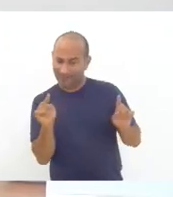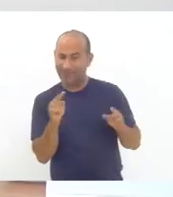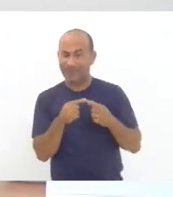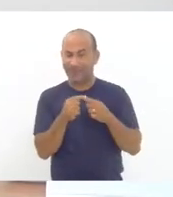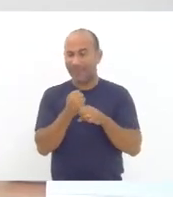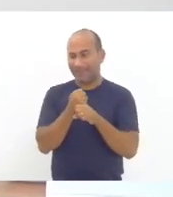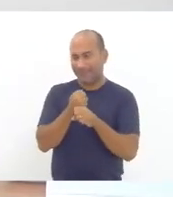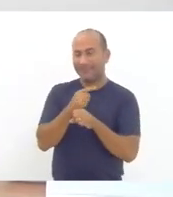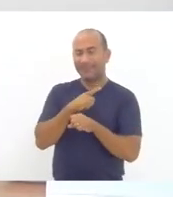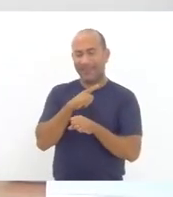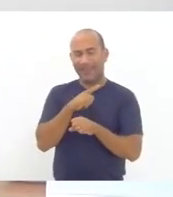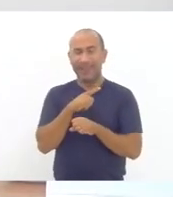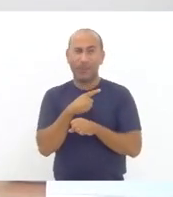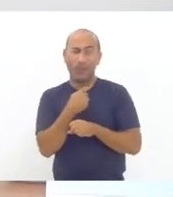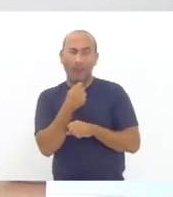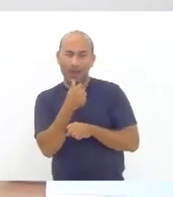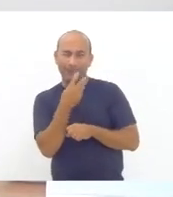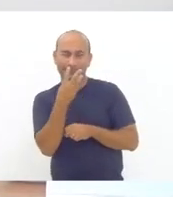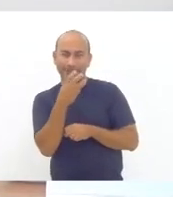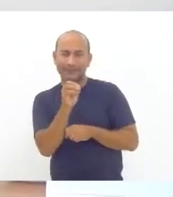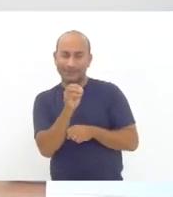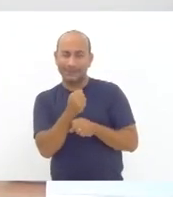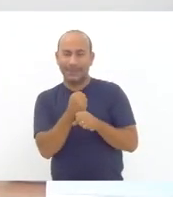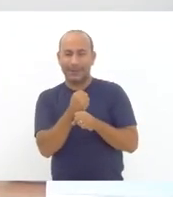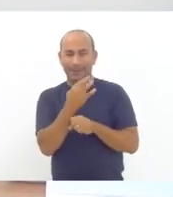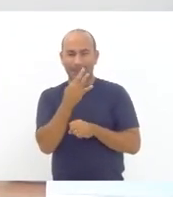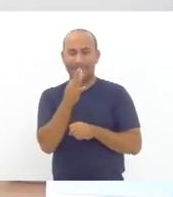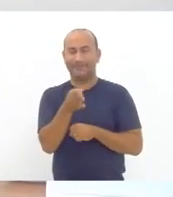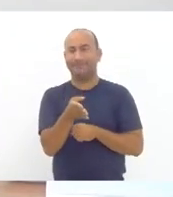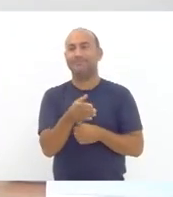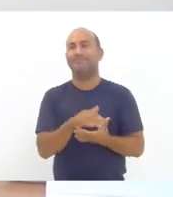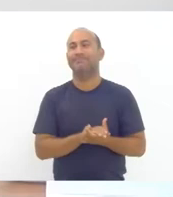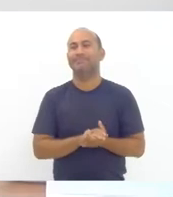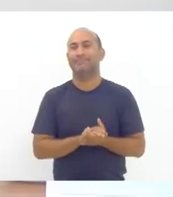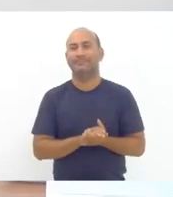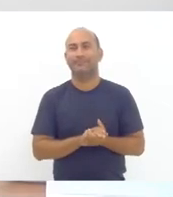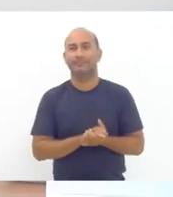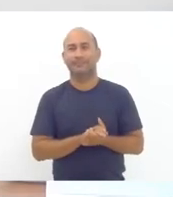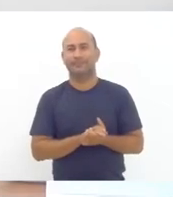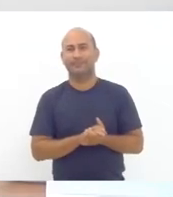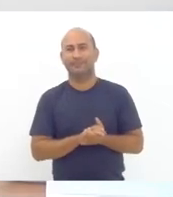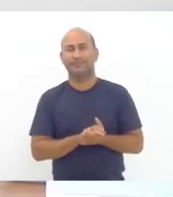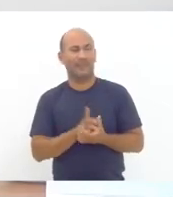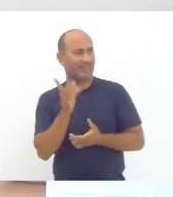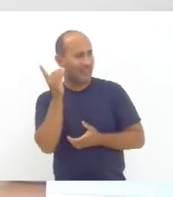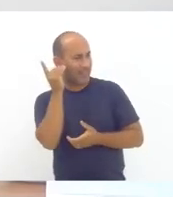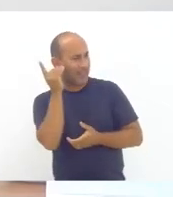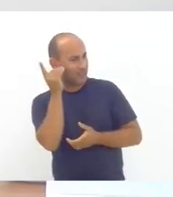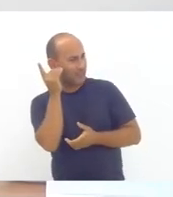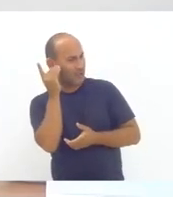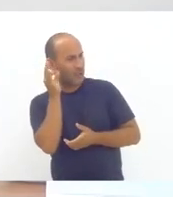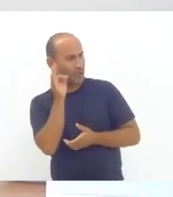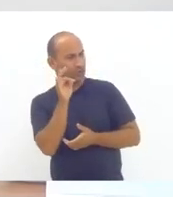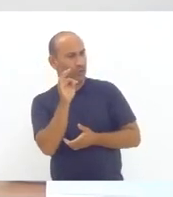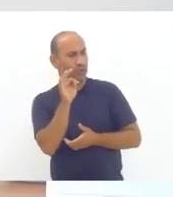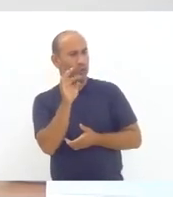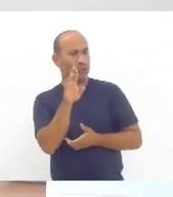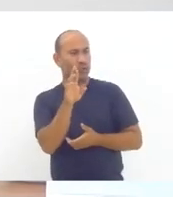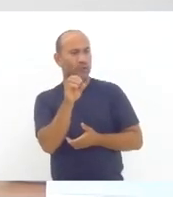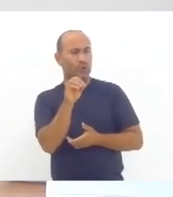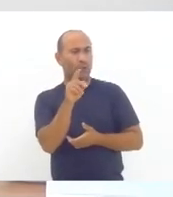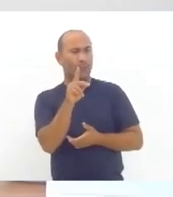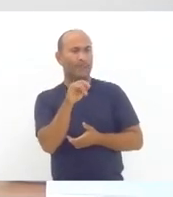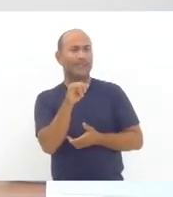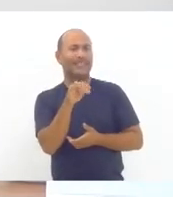sei lá quase 30 anos na era Rádio Tropical não era Rádio